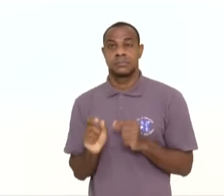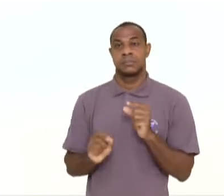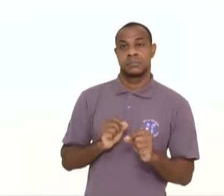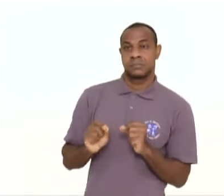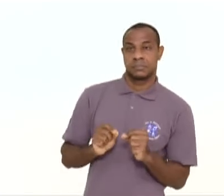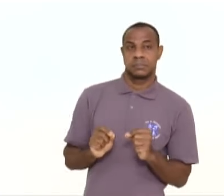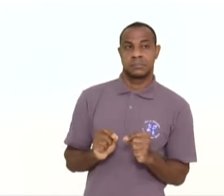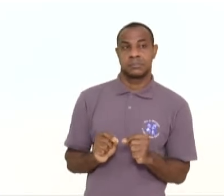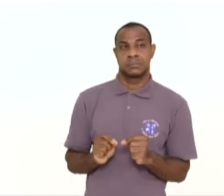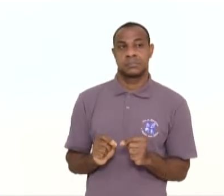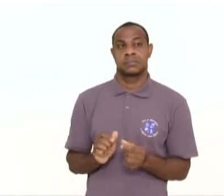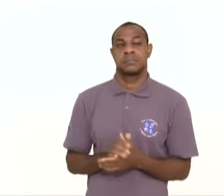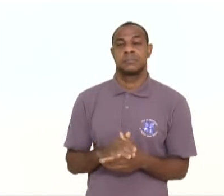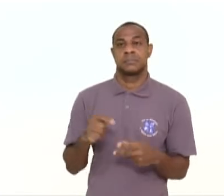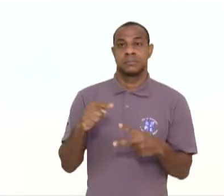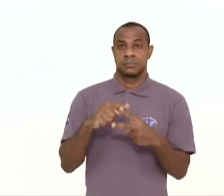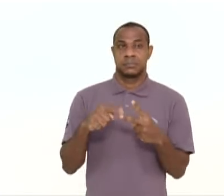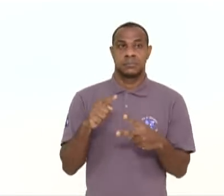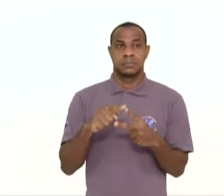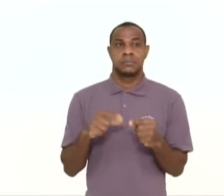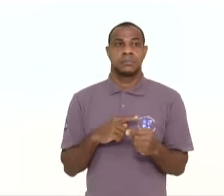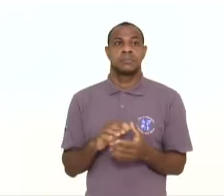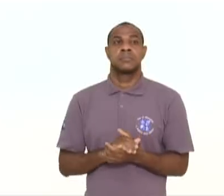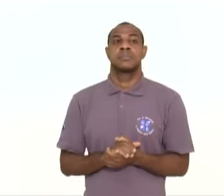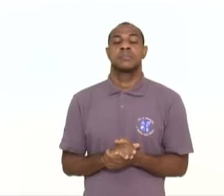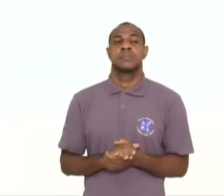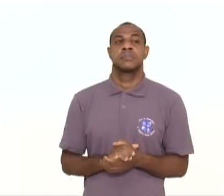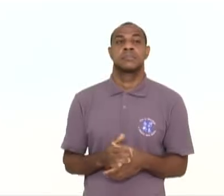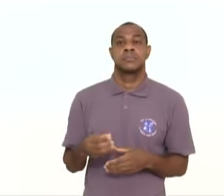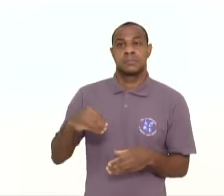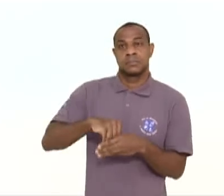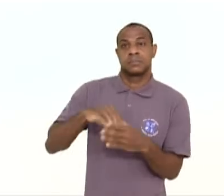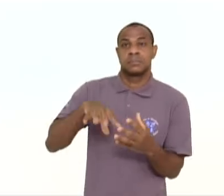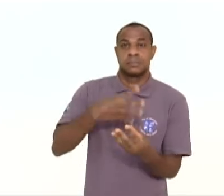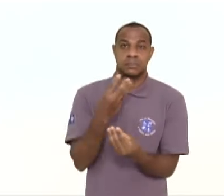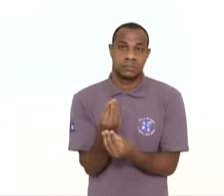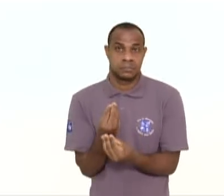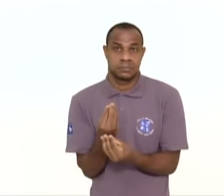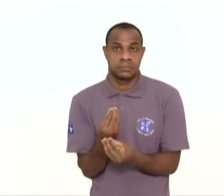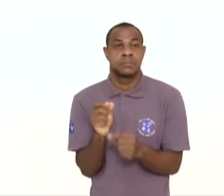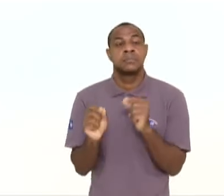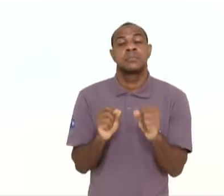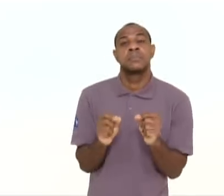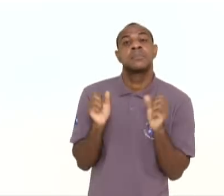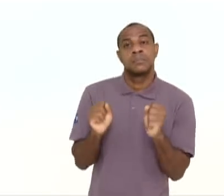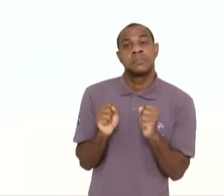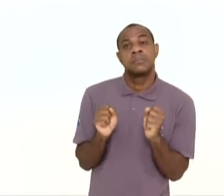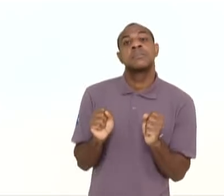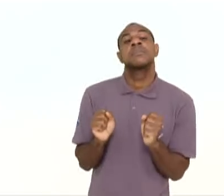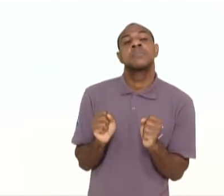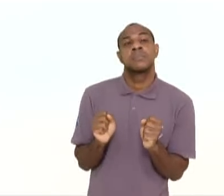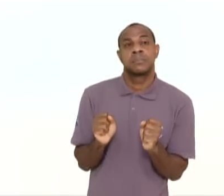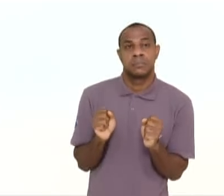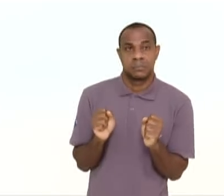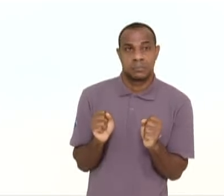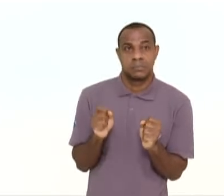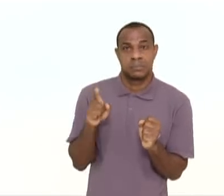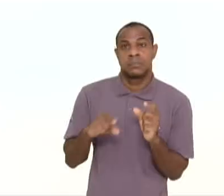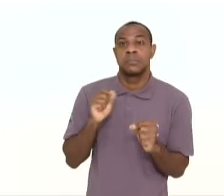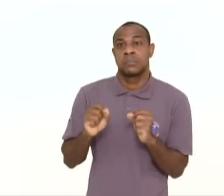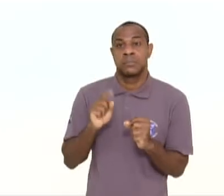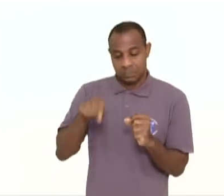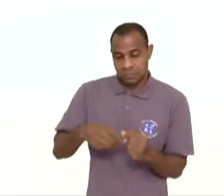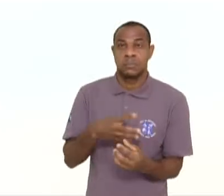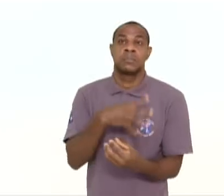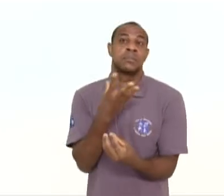temos uma definição e temos também a definição em outro contexto. Então, dentro da arte, a mímica pode ser considerada uma